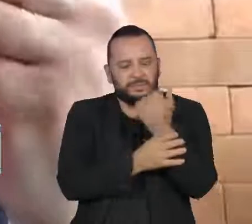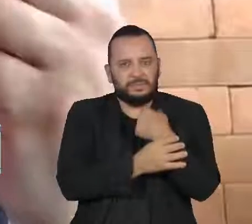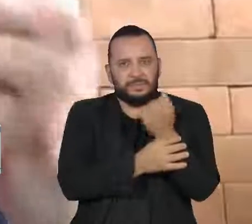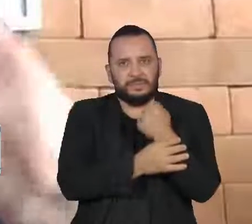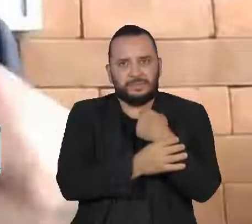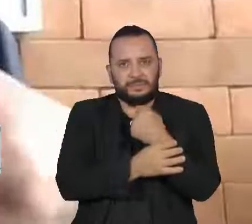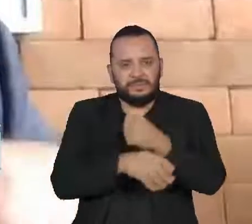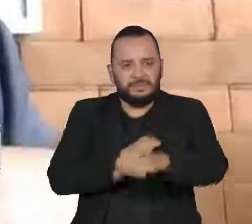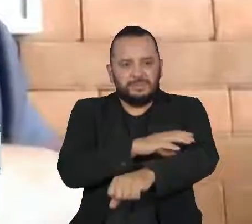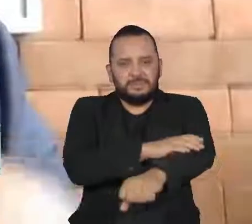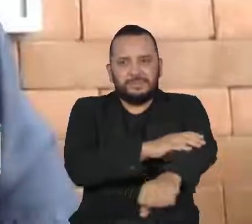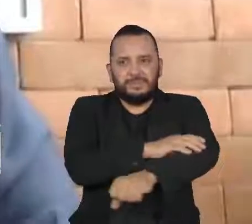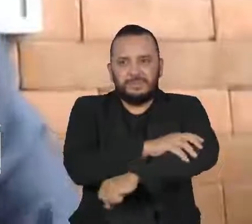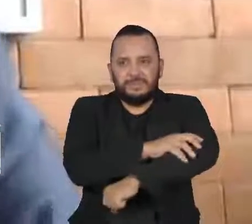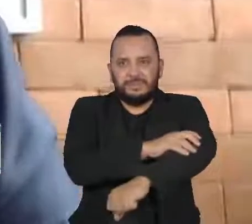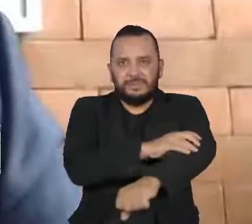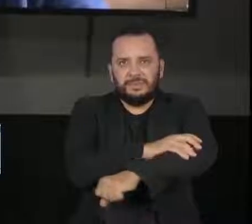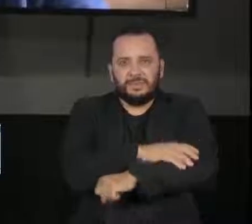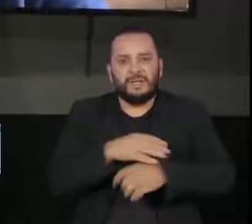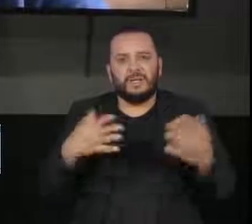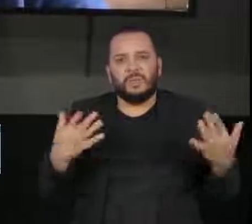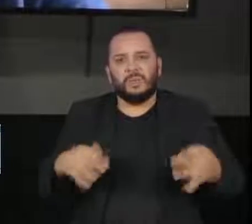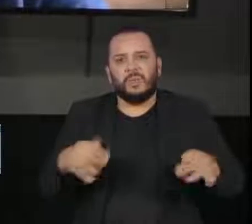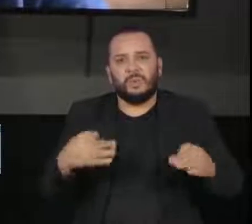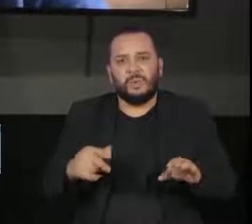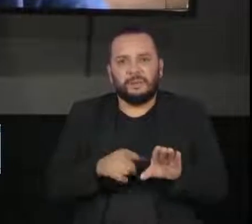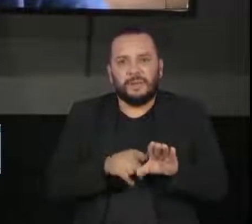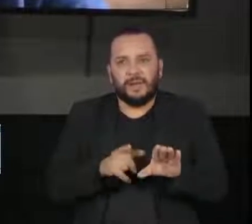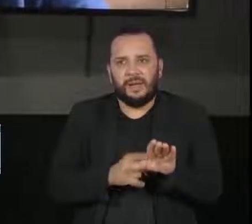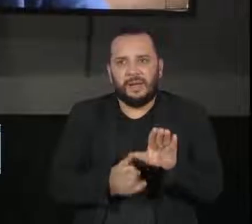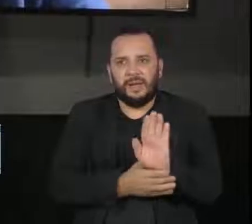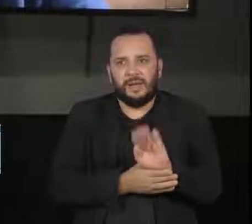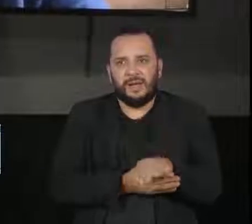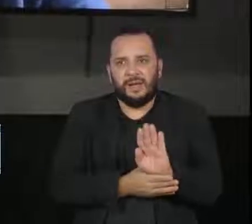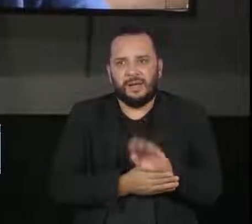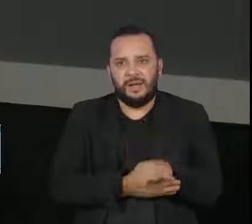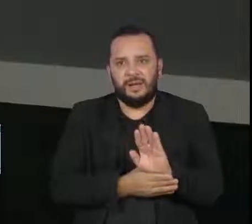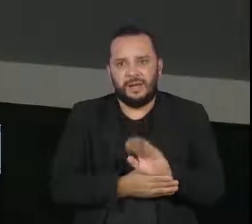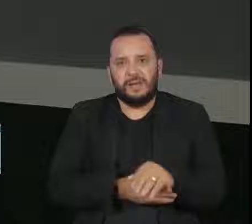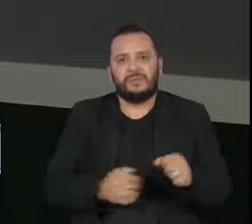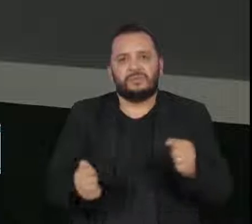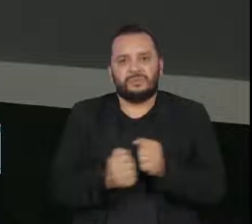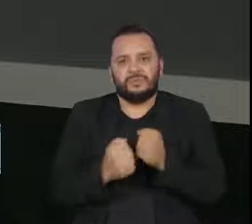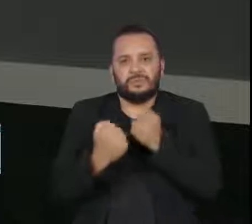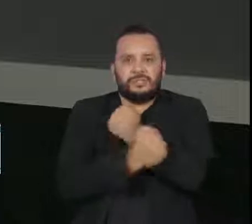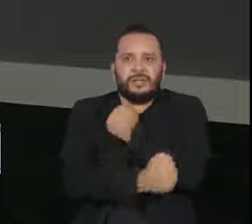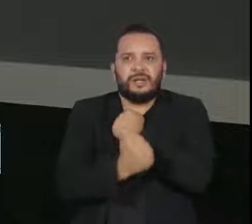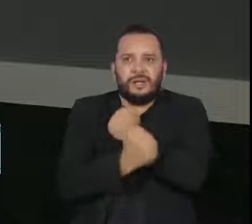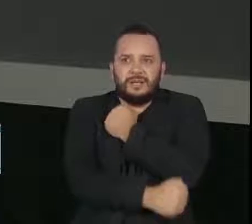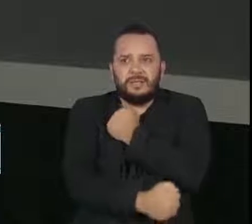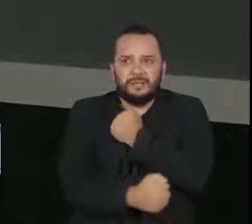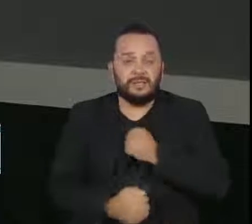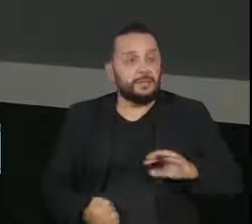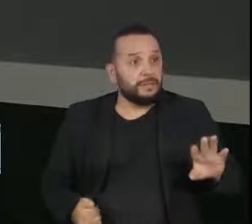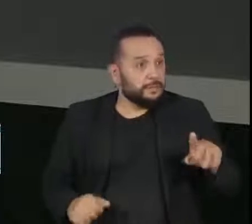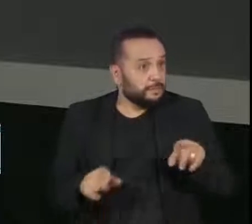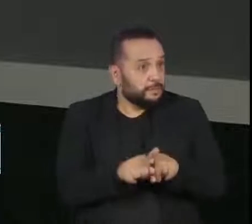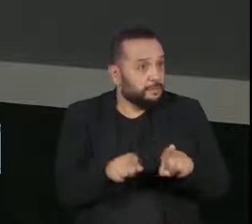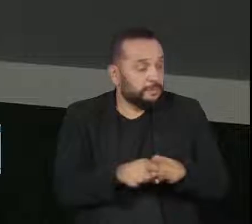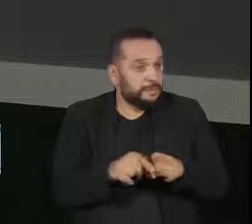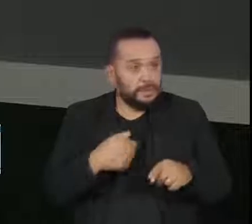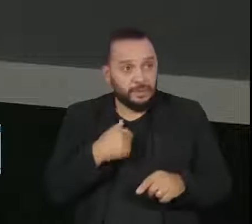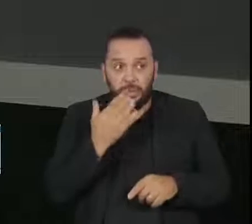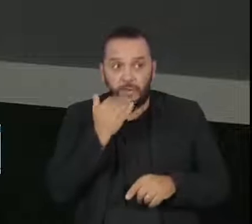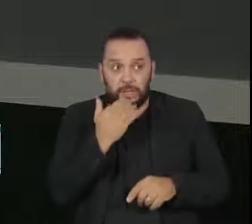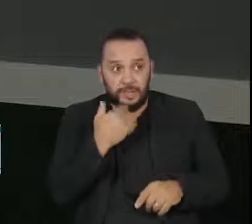articulações, dor nas mãos, dor nos pés, associadas a esse quadro de diarreia. Os nossos hábitos alimentares e a